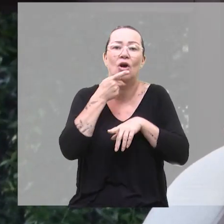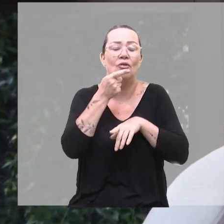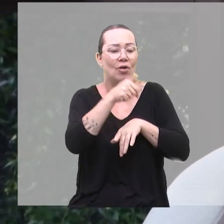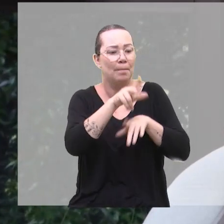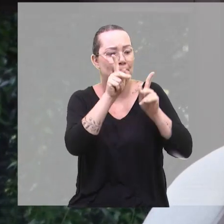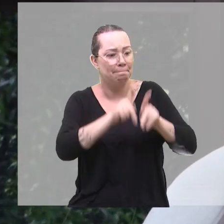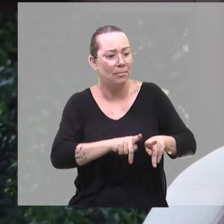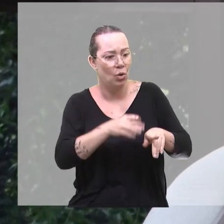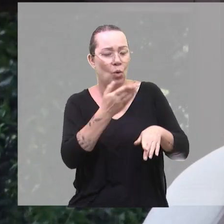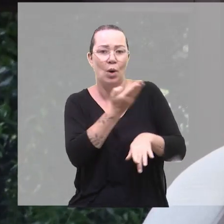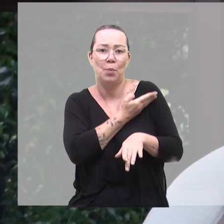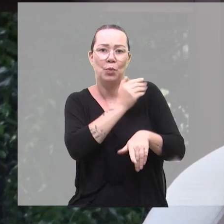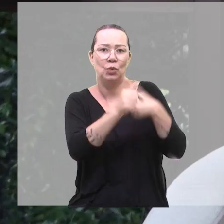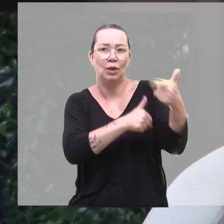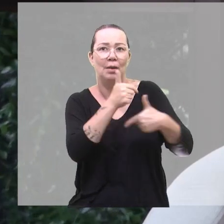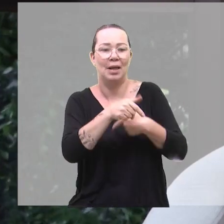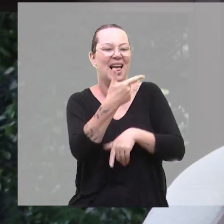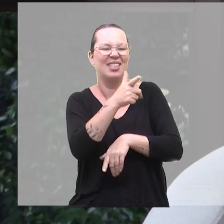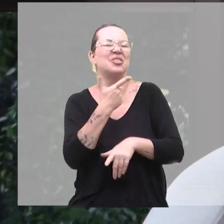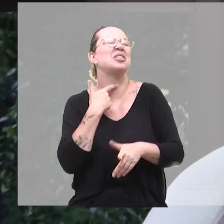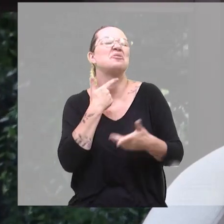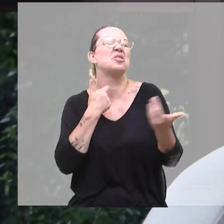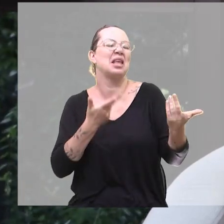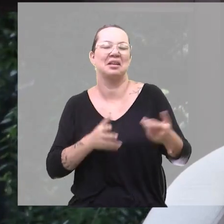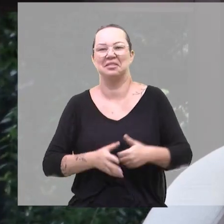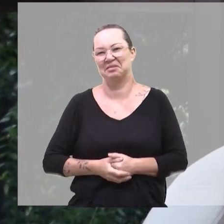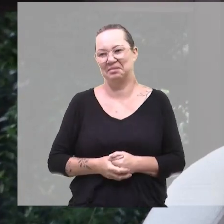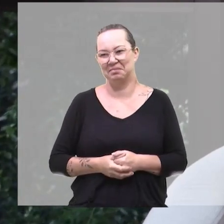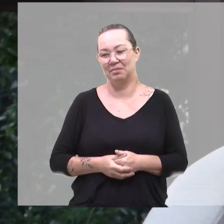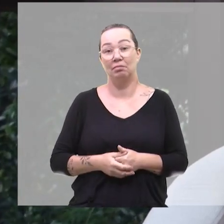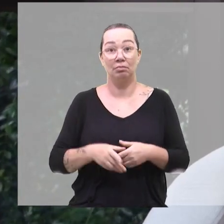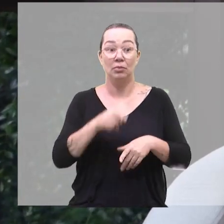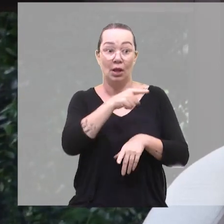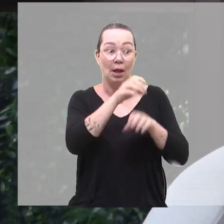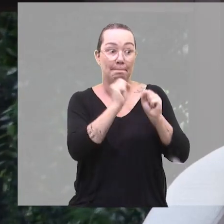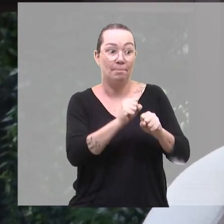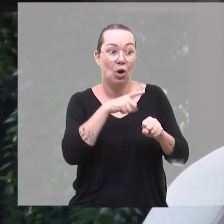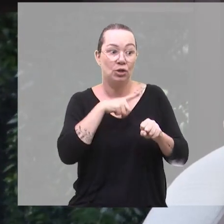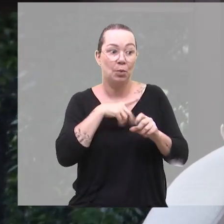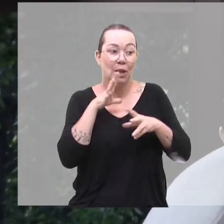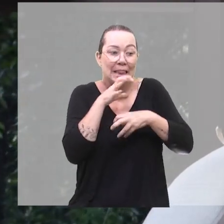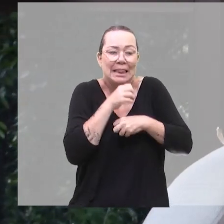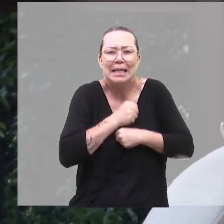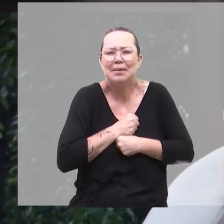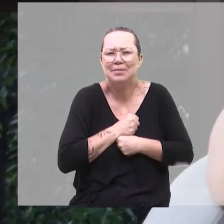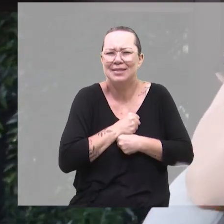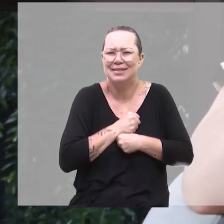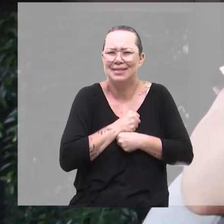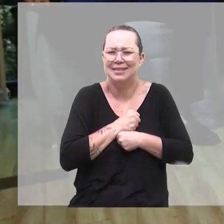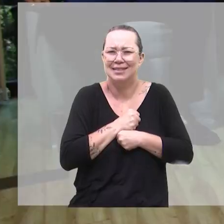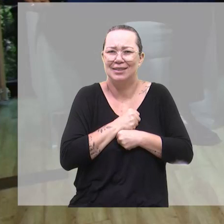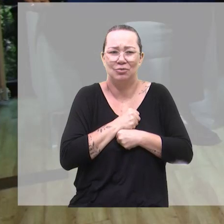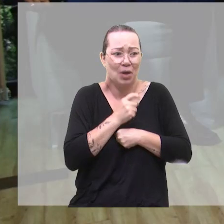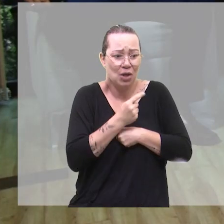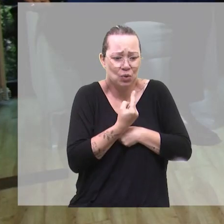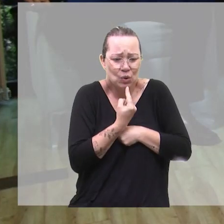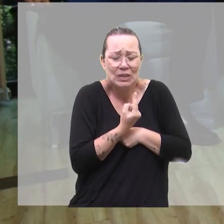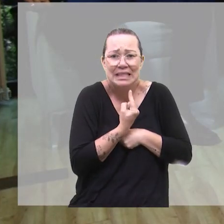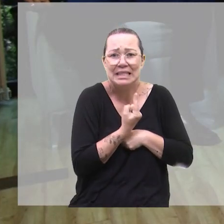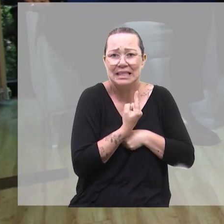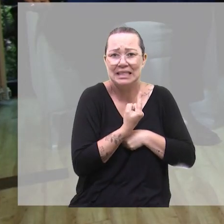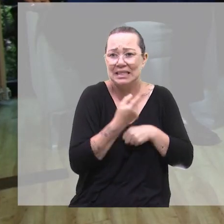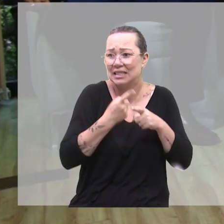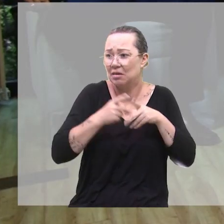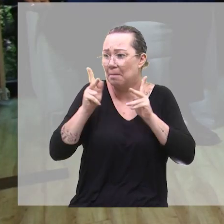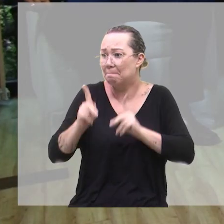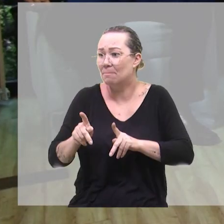para aquela pessoa que é colega de trabalho e tu diz assim: não tem vontade. E às vezes a pessoa está passando uma depressão horrorosa ali,